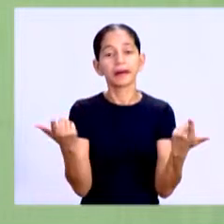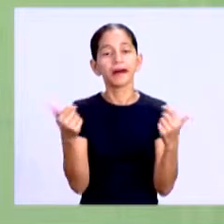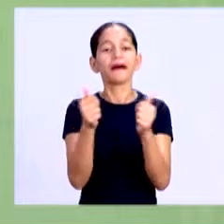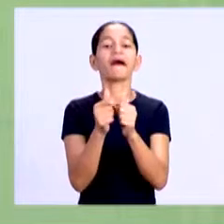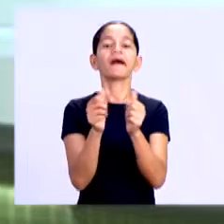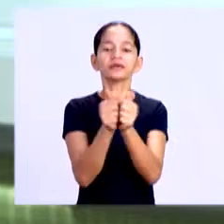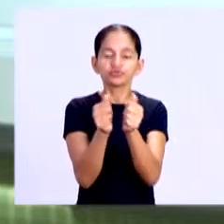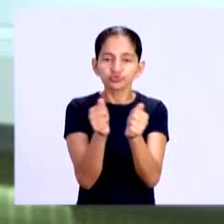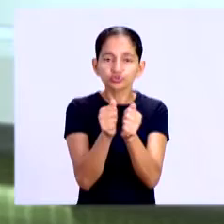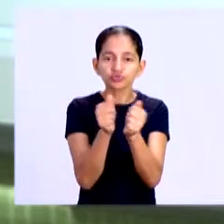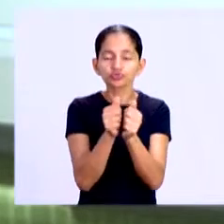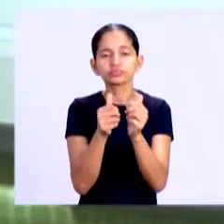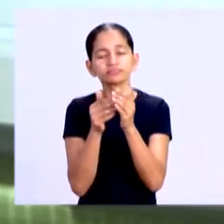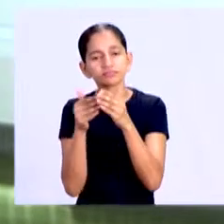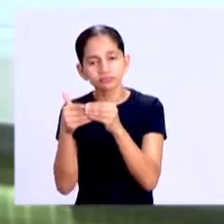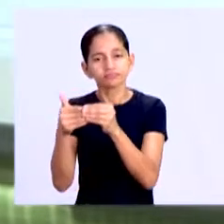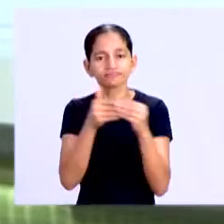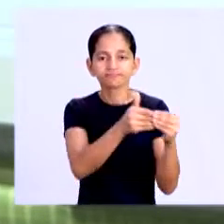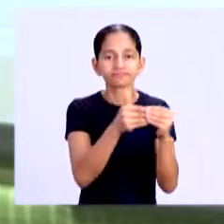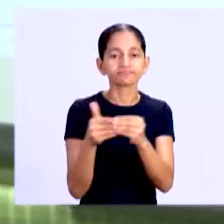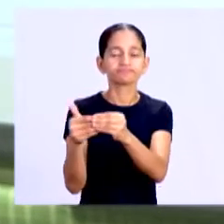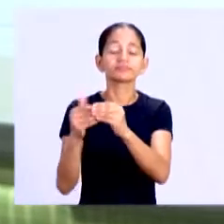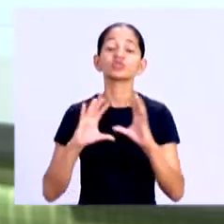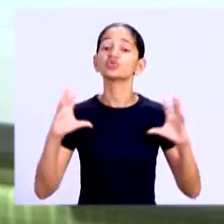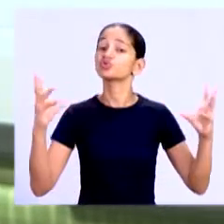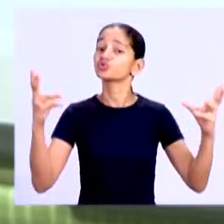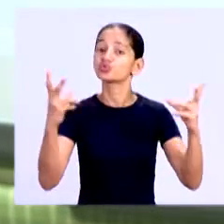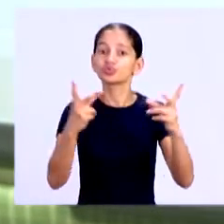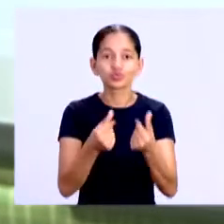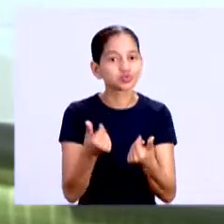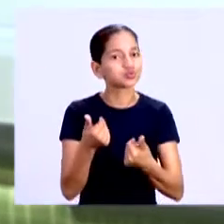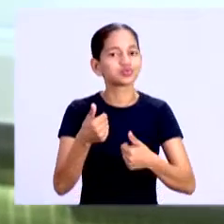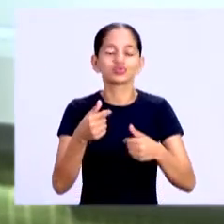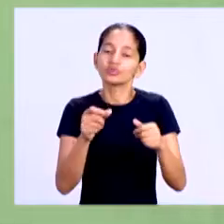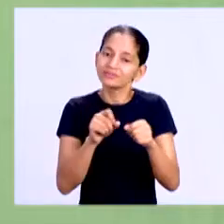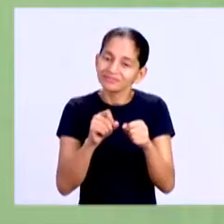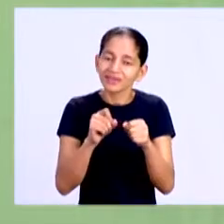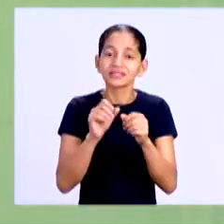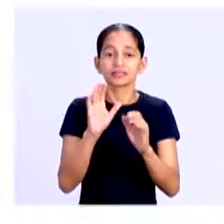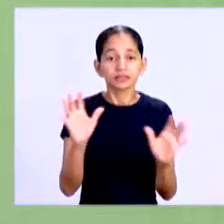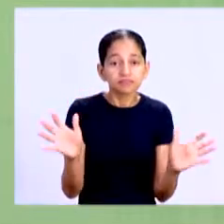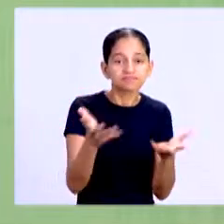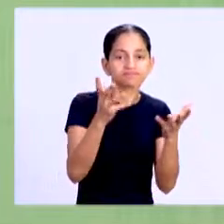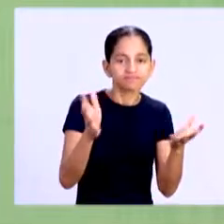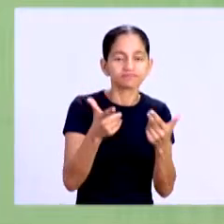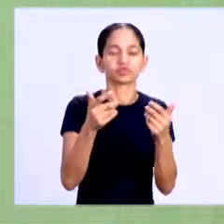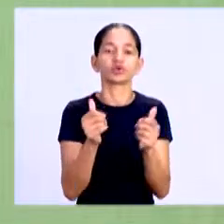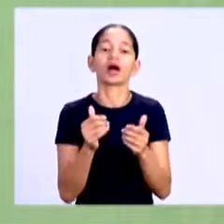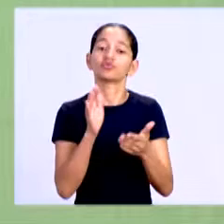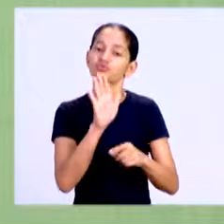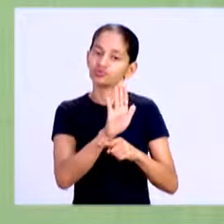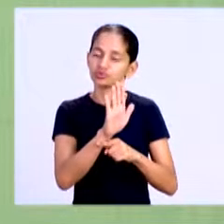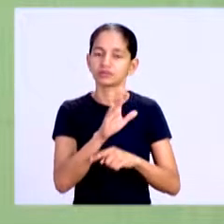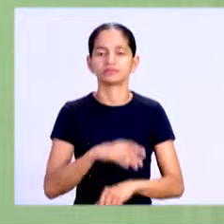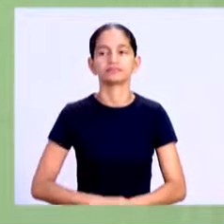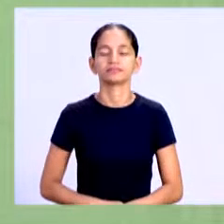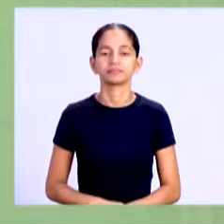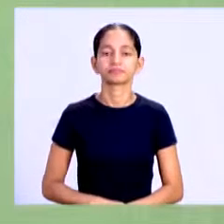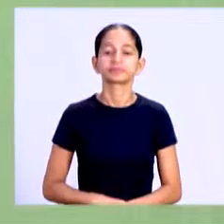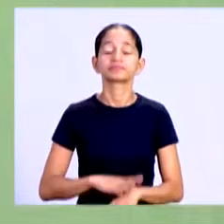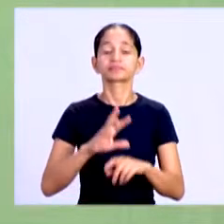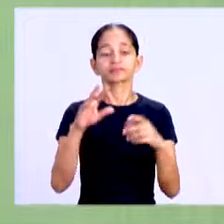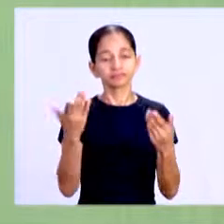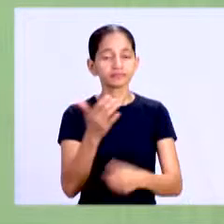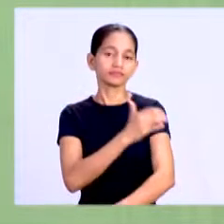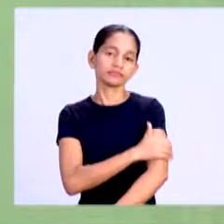estar acompanhando o idoso nessas atividades diárias e principalmente incentivar o idoso. Então, a